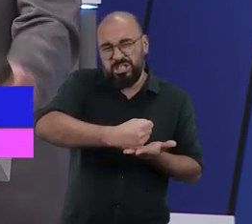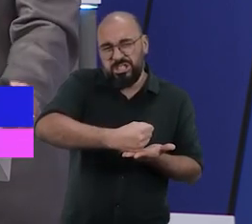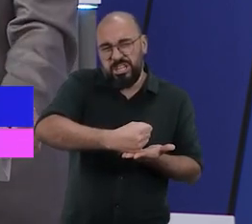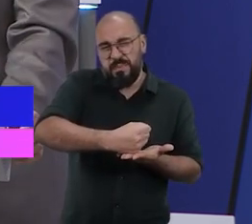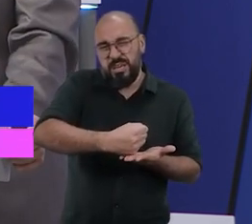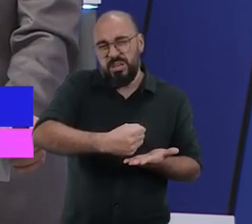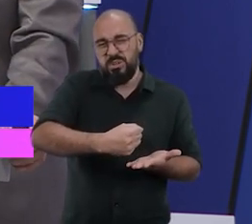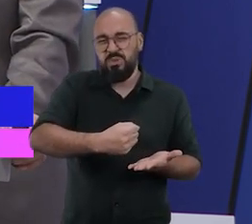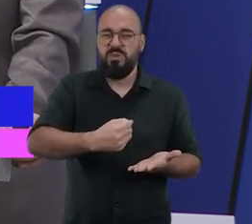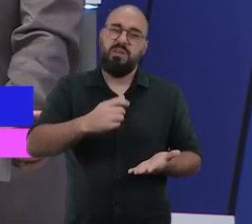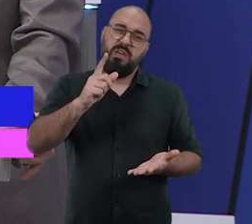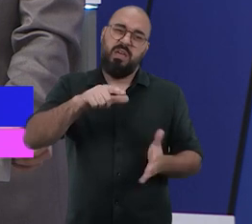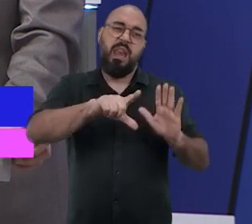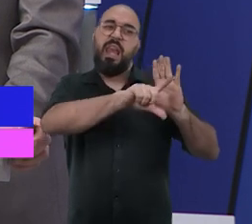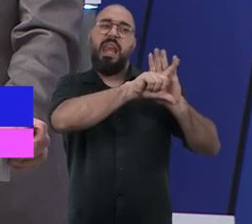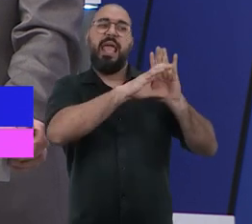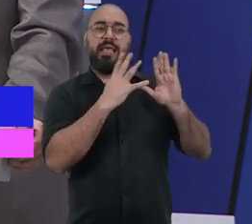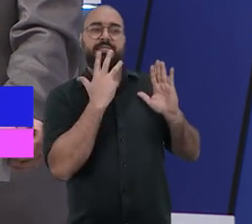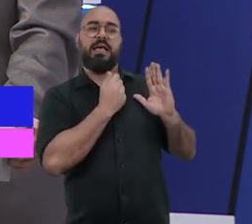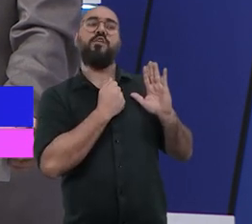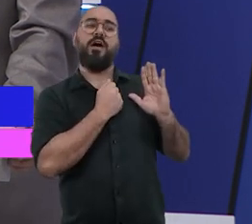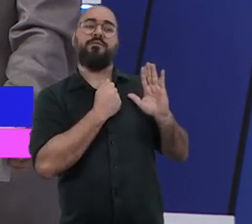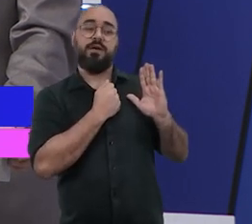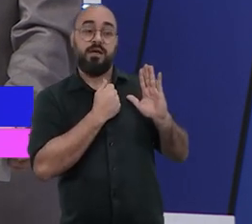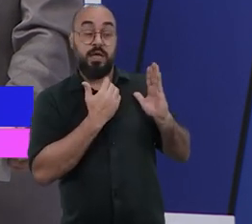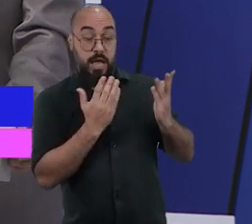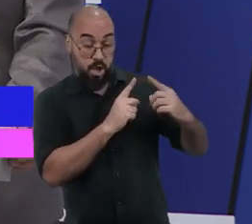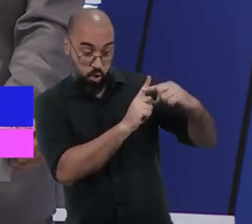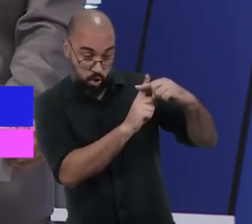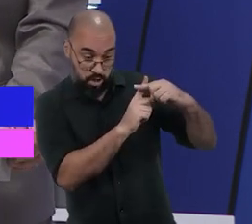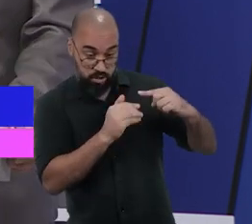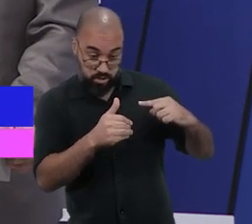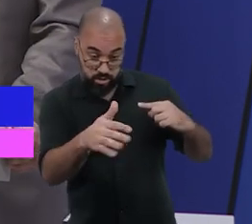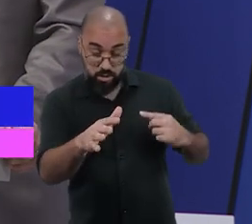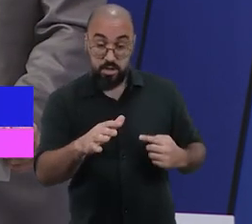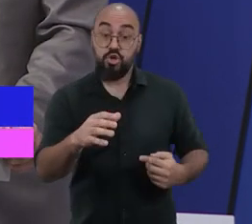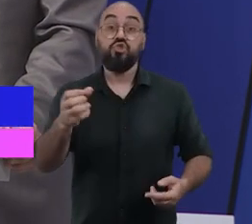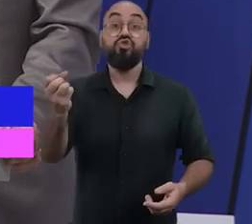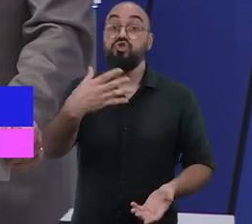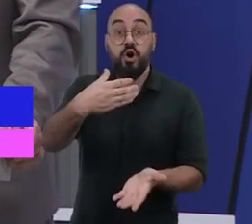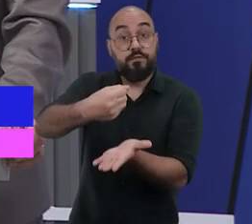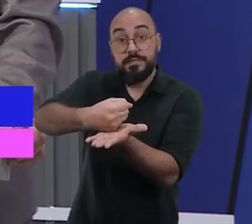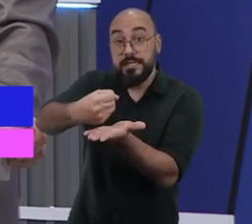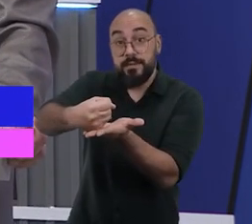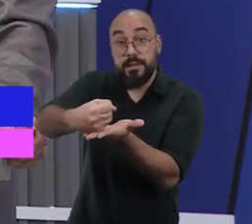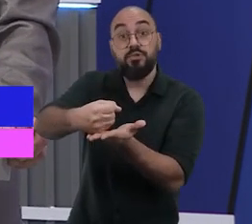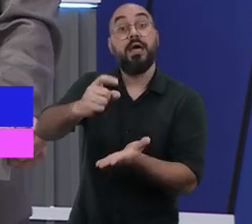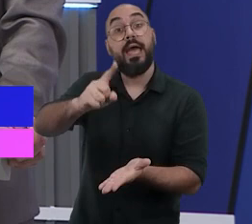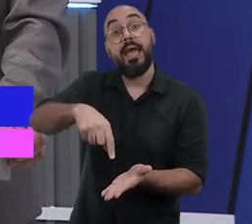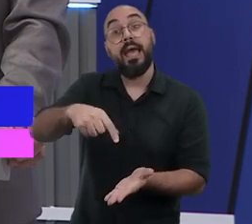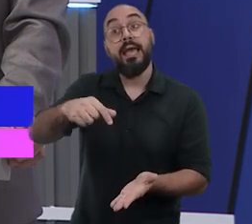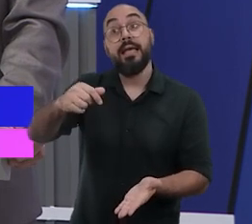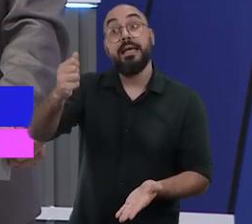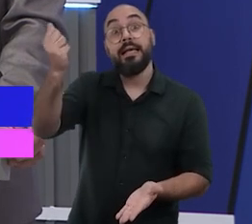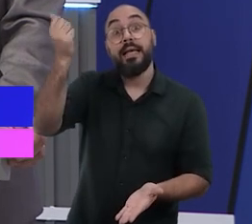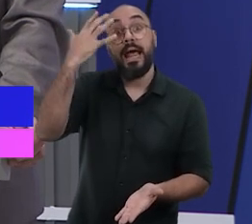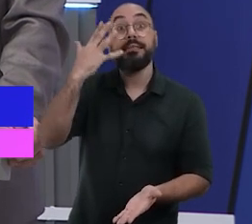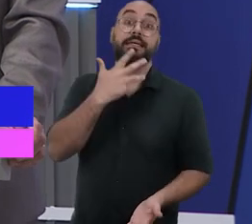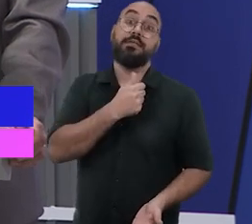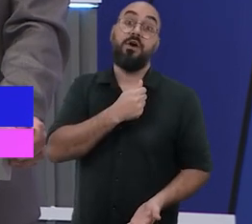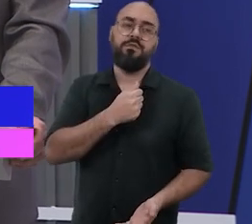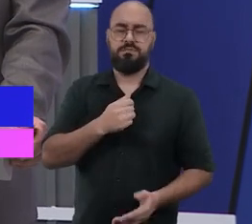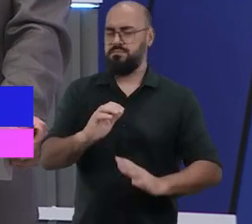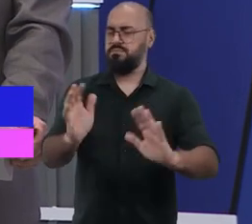simples. Nunca ninguém foi salvo pela lei. É impossível alguém ser salvo pela lei. Se em algum momento da